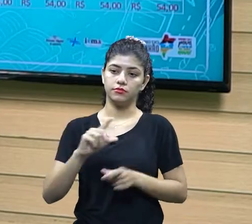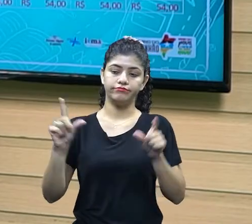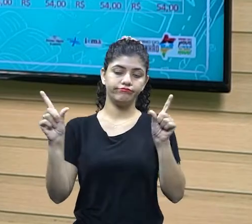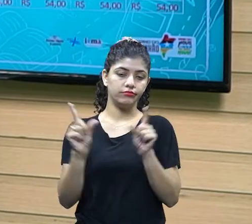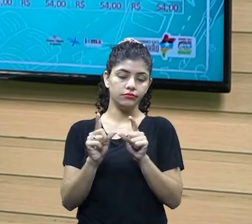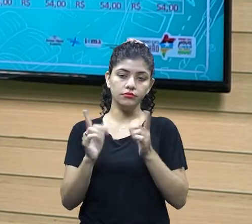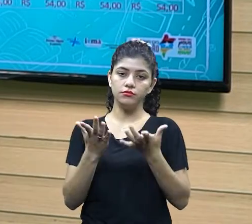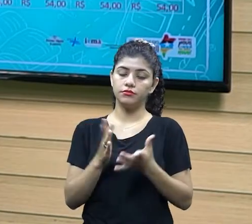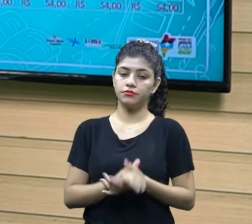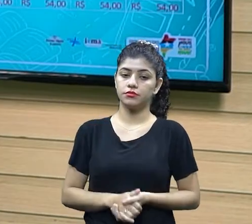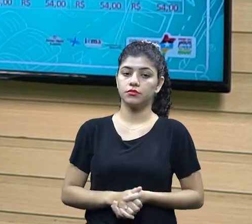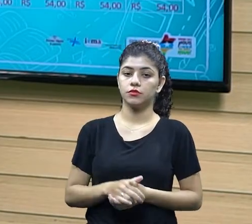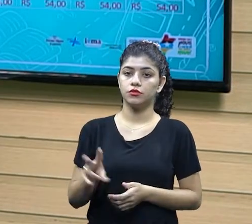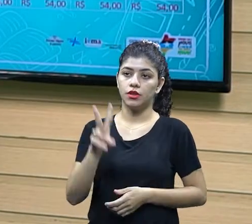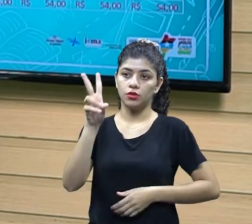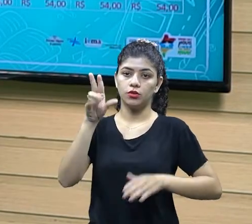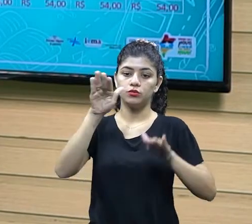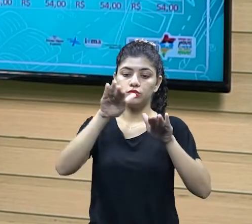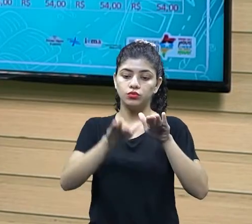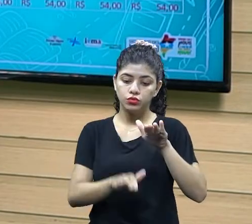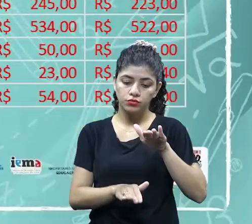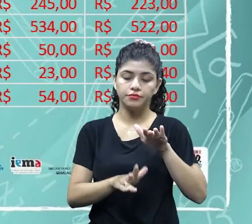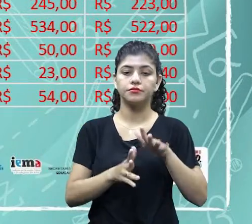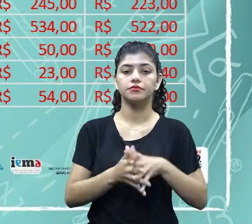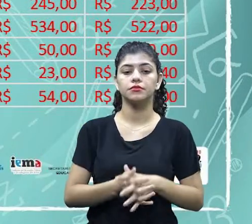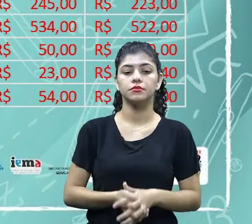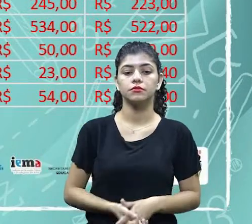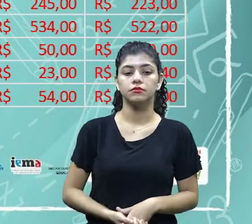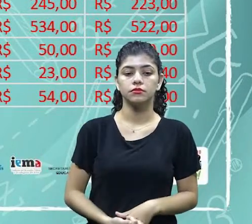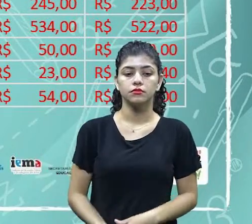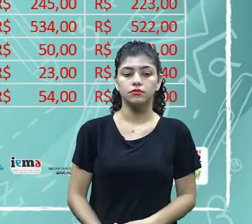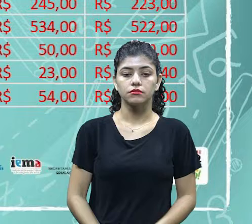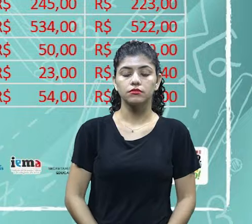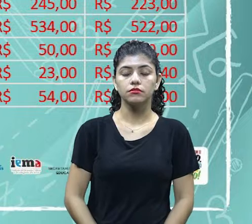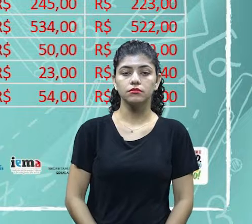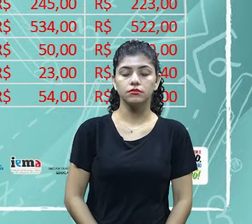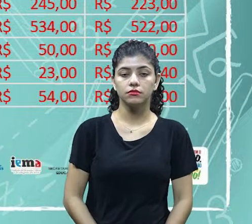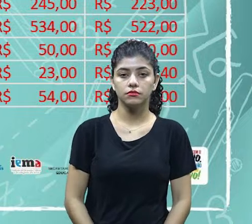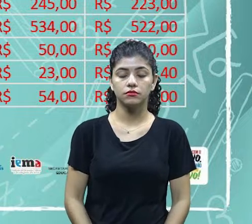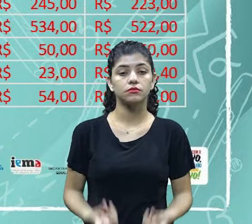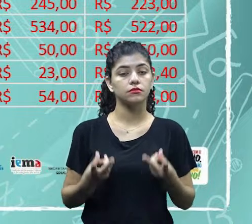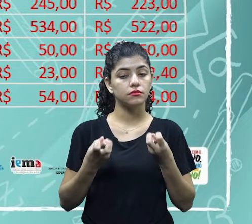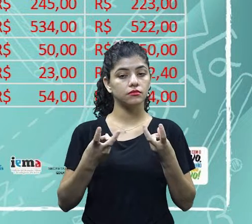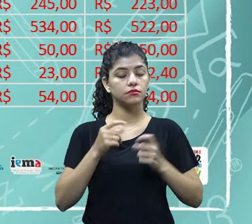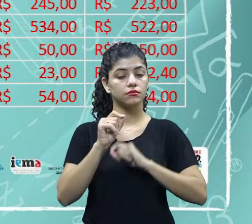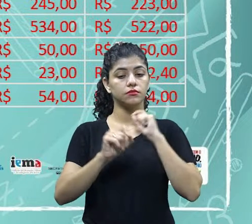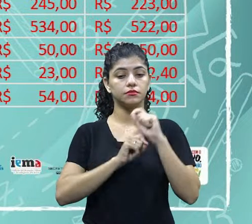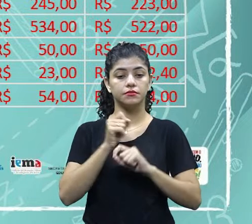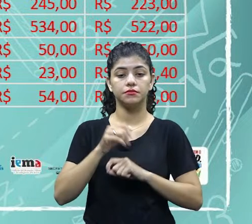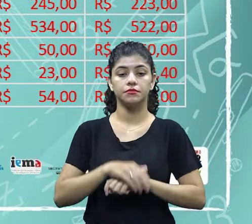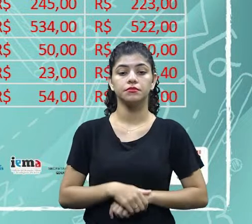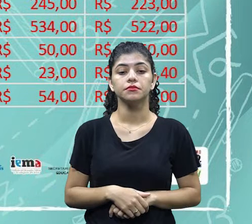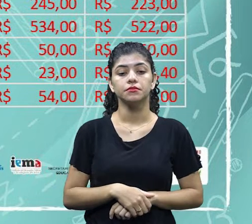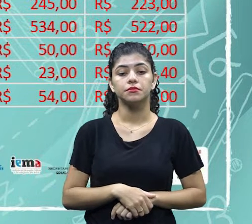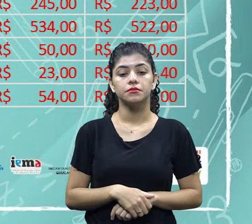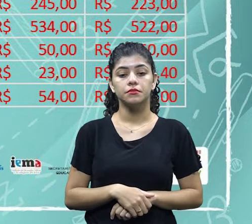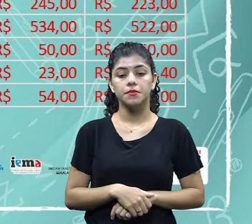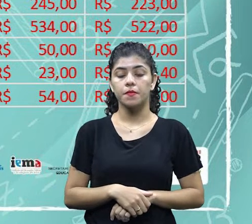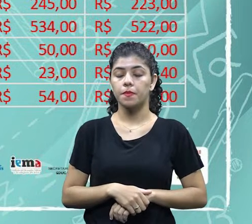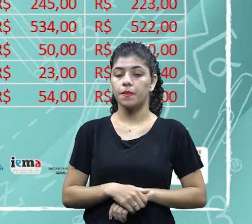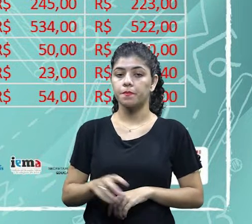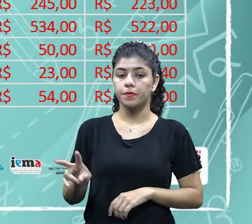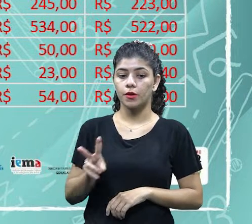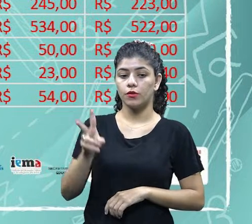consumir energia elétrica, logo esse valor ia variar para menos, certo? Então vejam que a energia elétrica, o valor ele